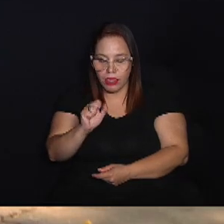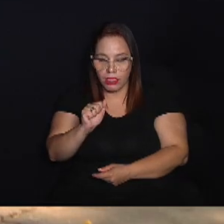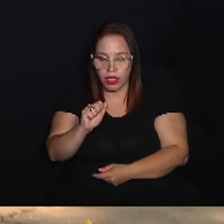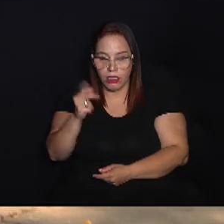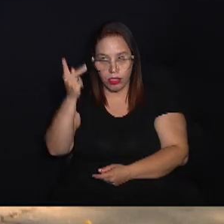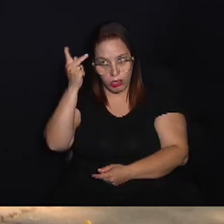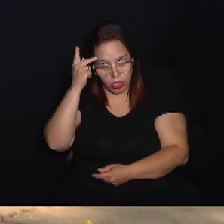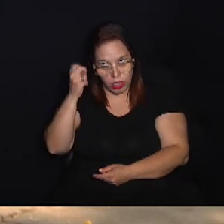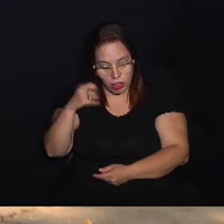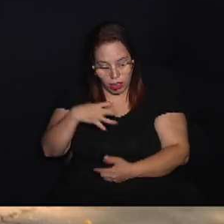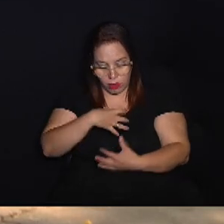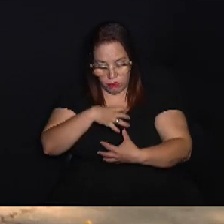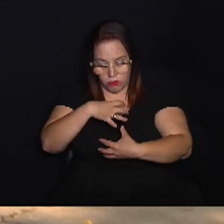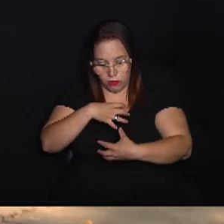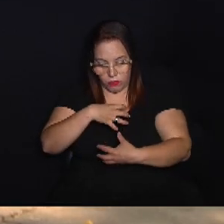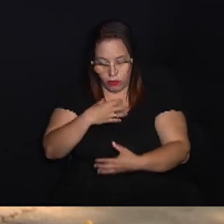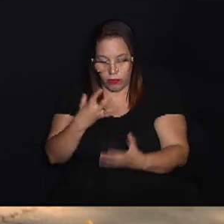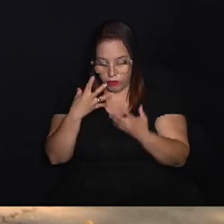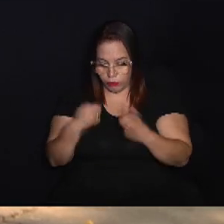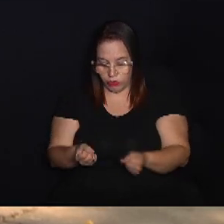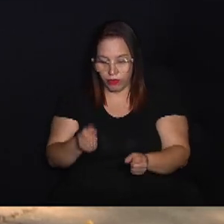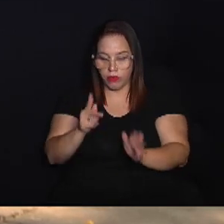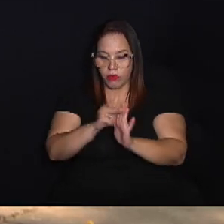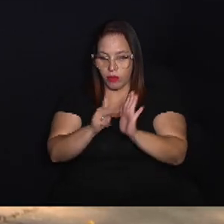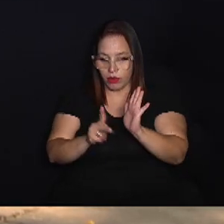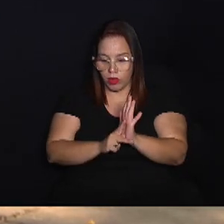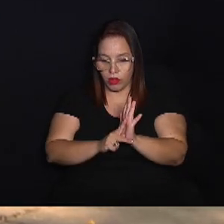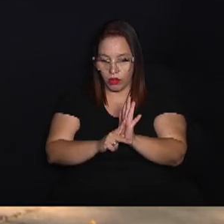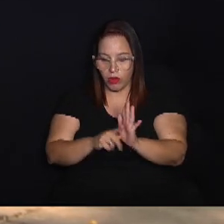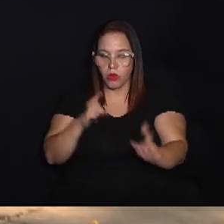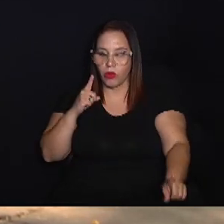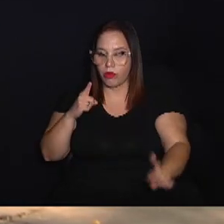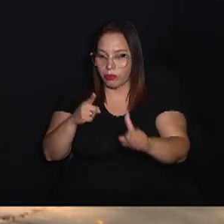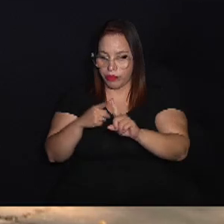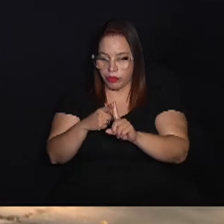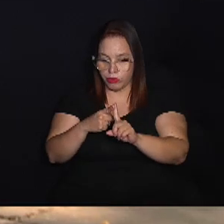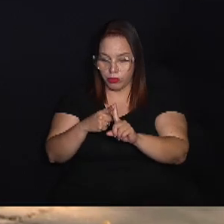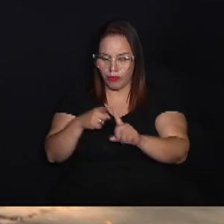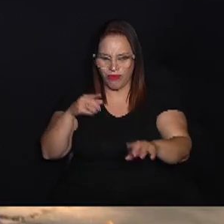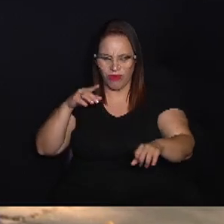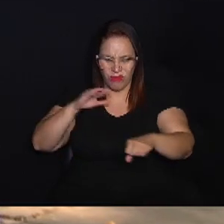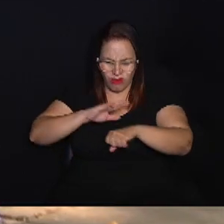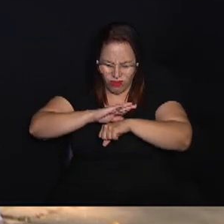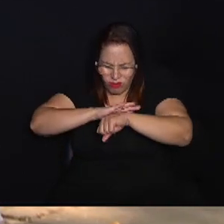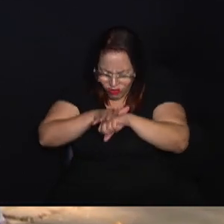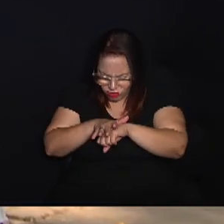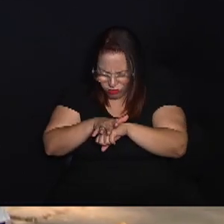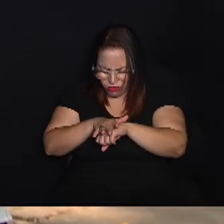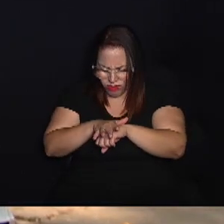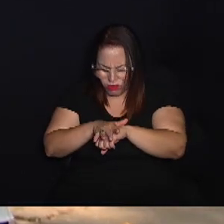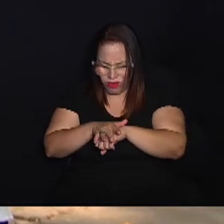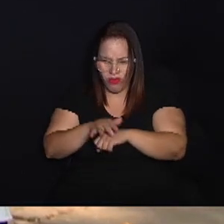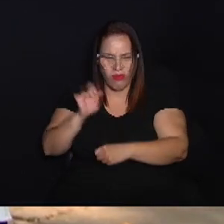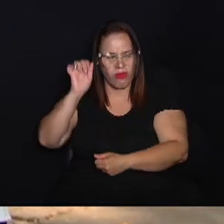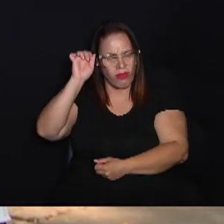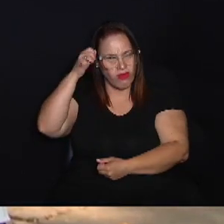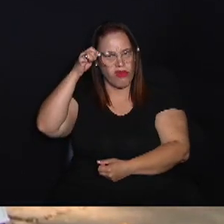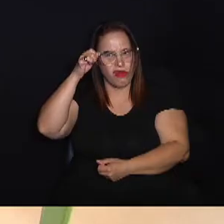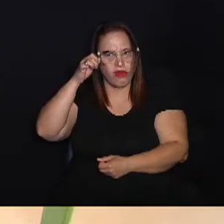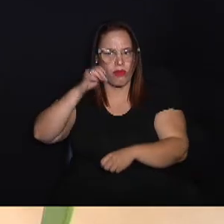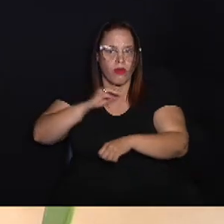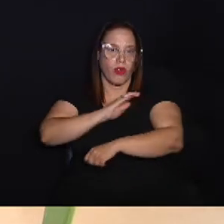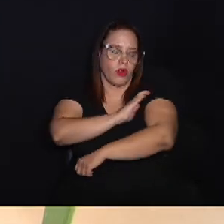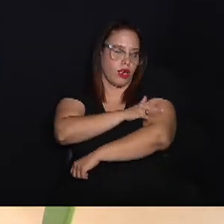na Bahia, também recebem o projeto, que tem como objetivo combater a violência contra os povos negros e o